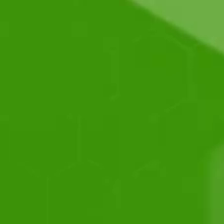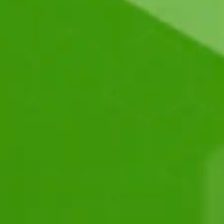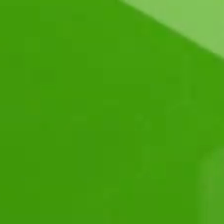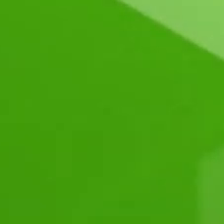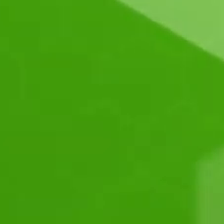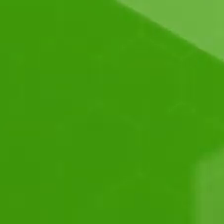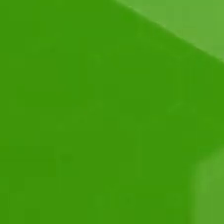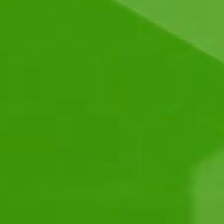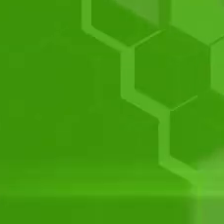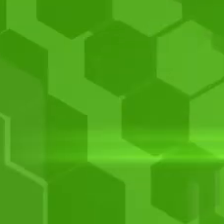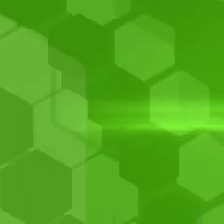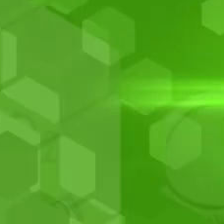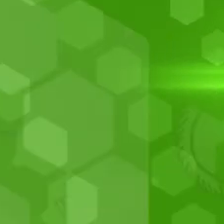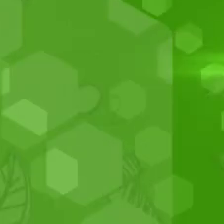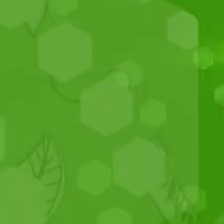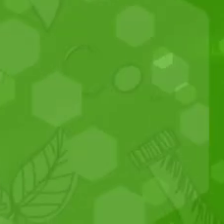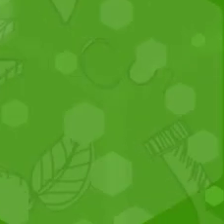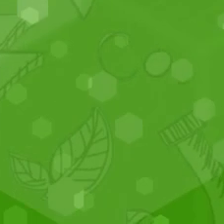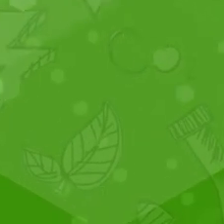E